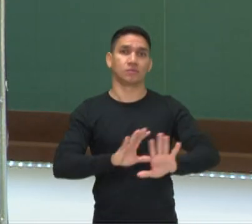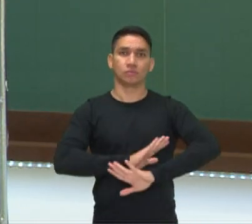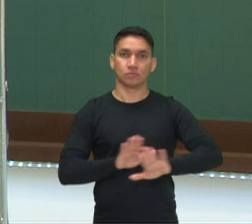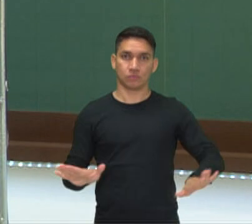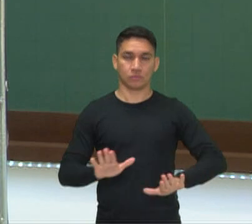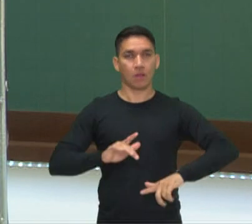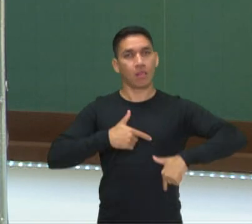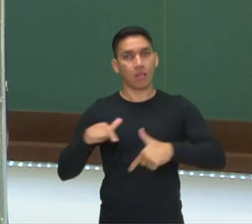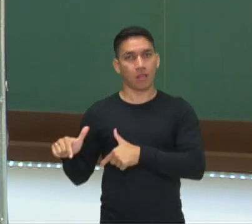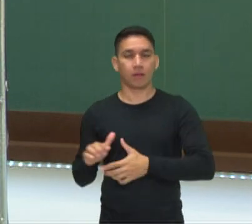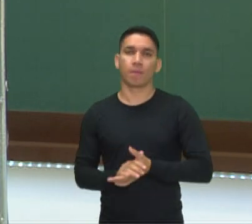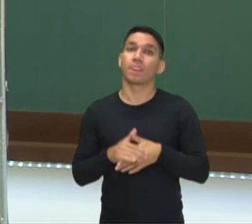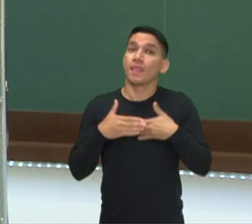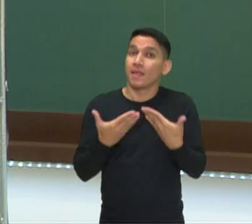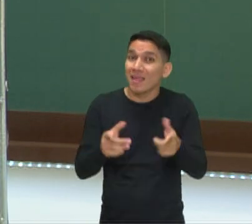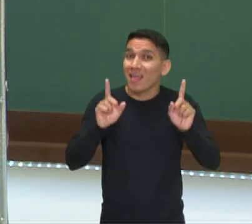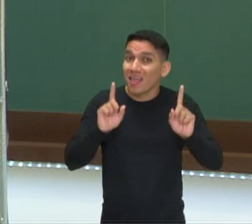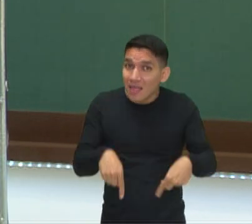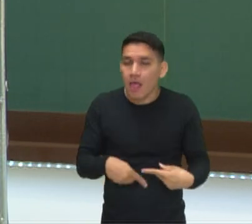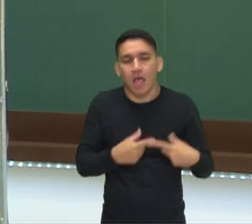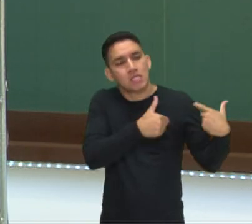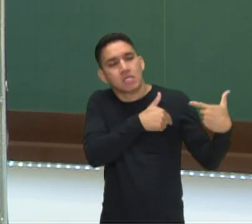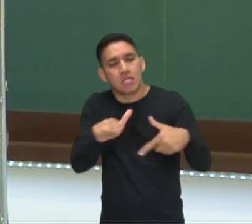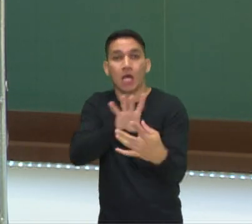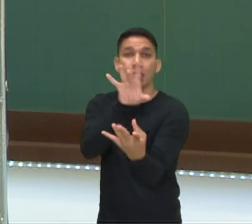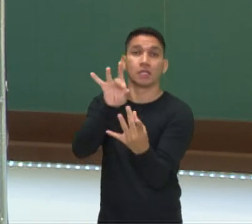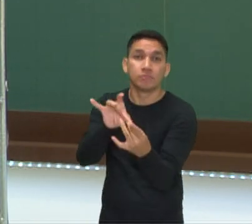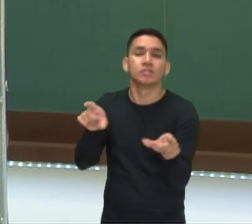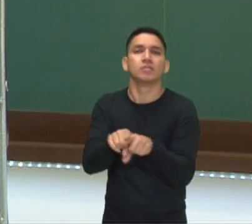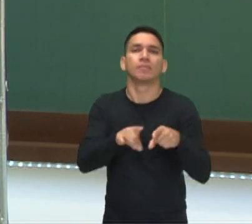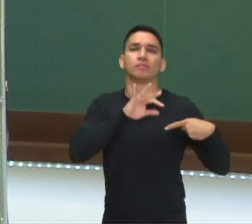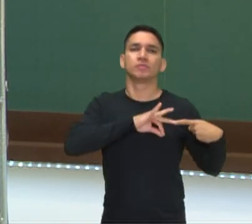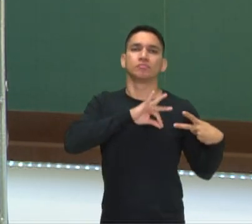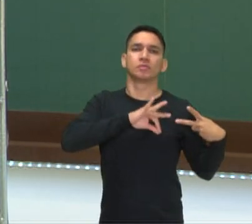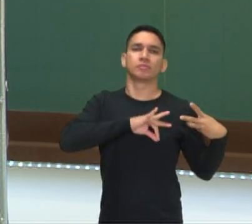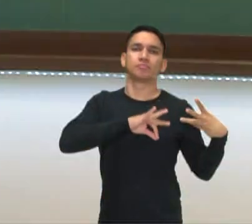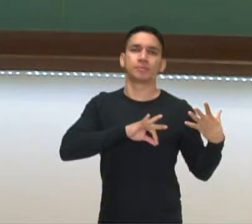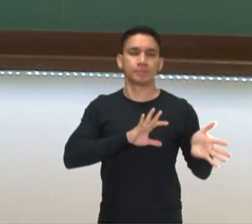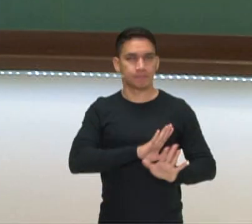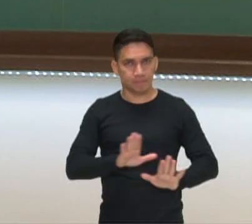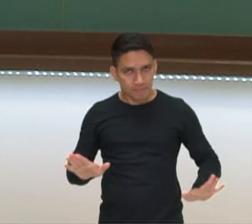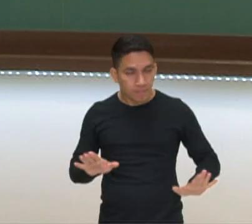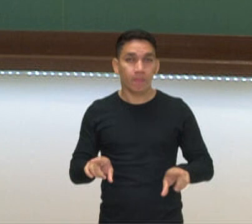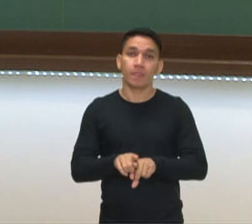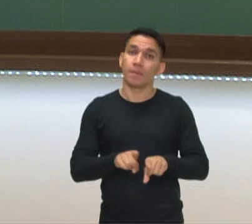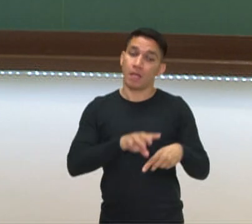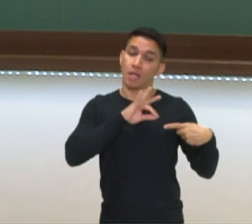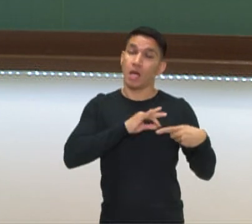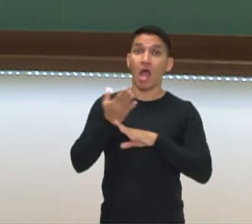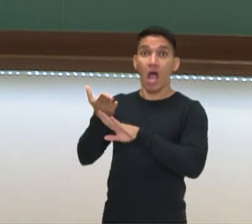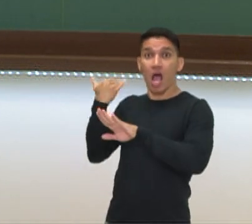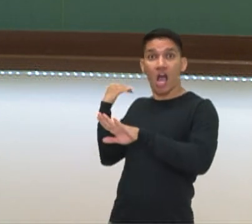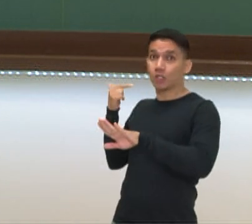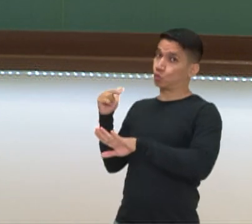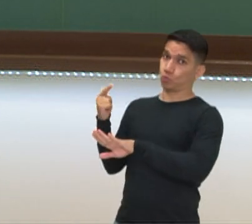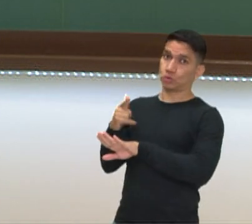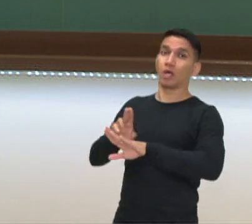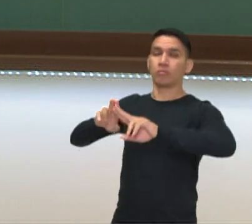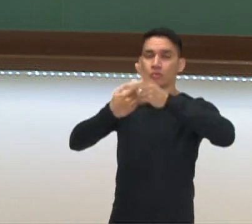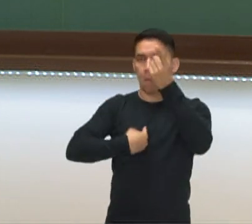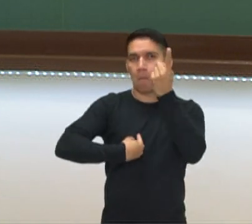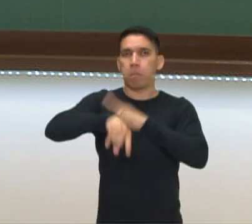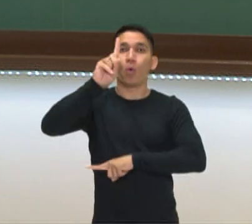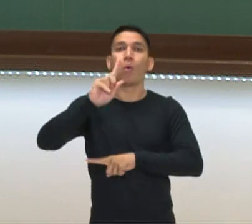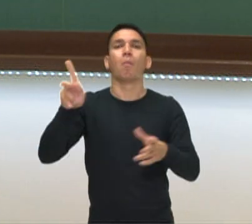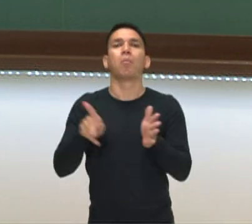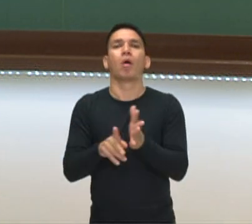né? Então isso vai ser esse trabalho especializado e assalariado. O trabalho assalariado também não existia e vai surgir aí com a